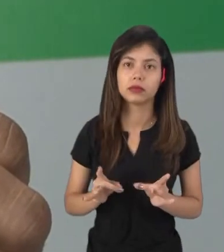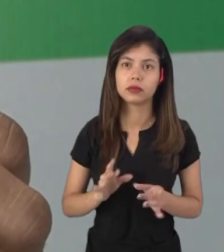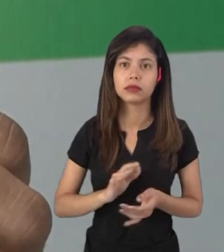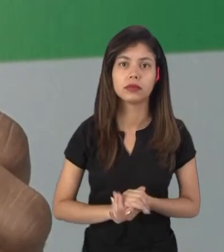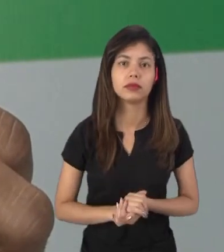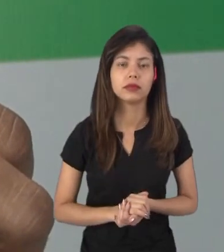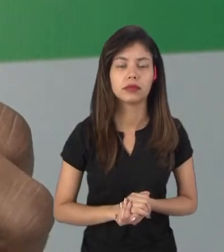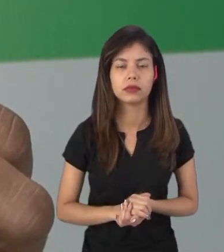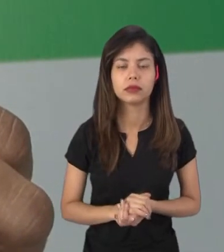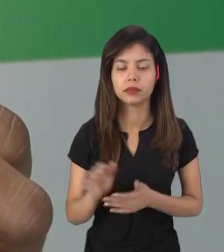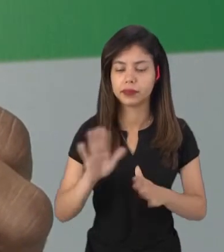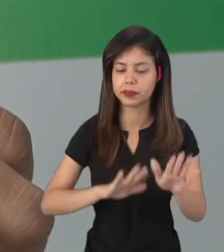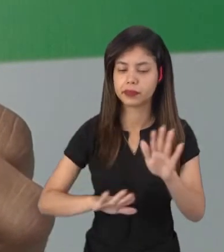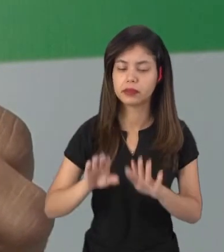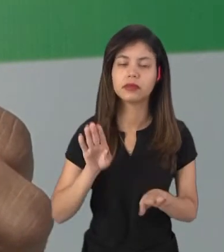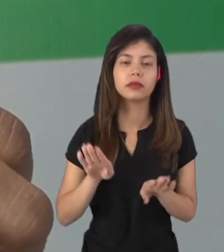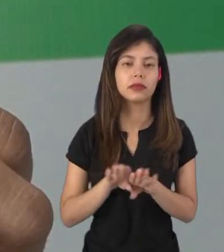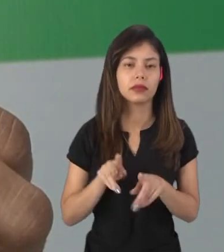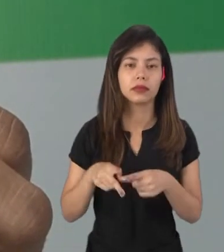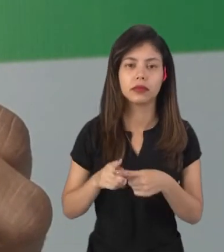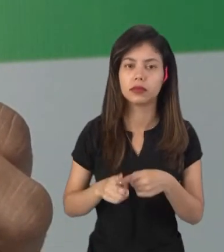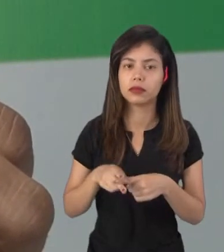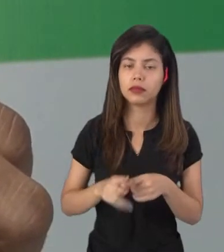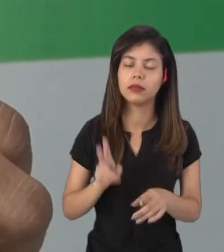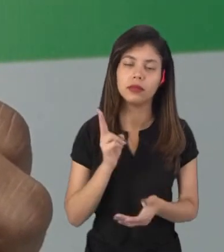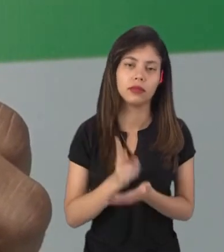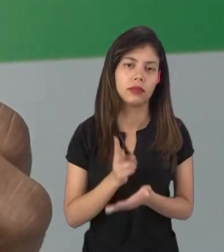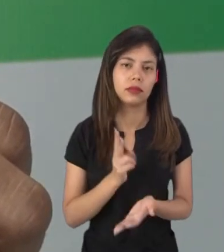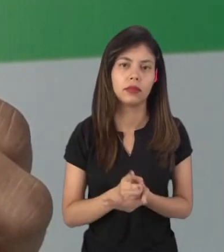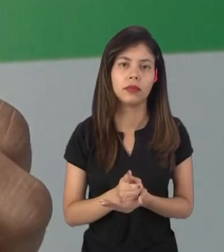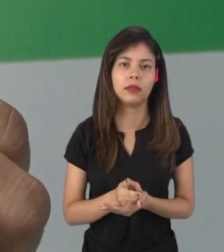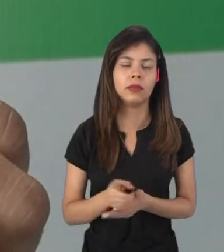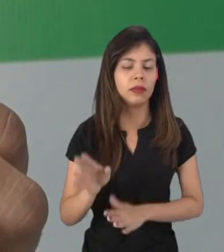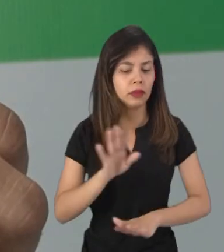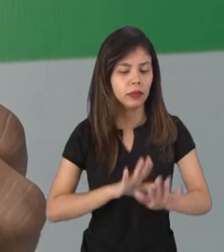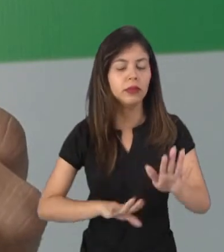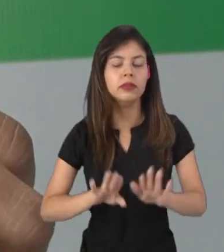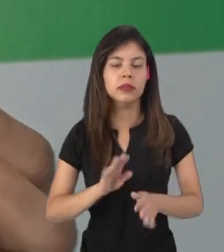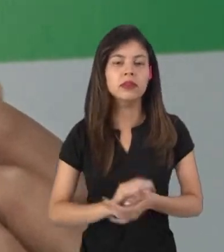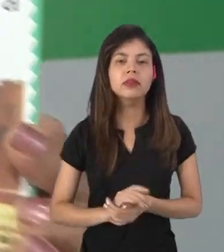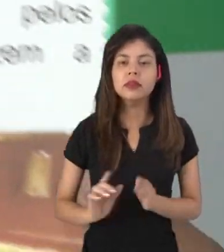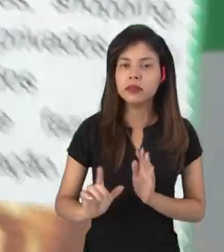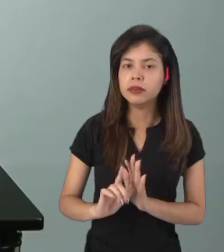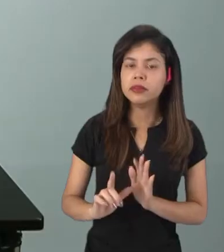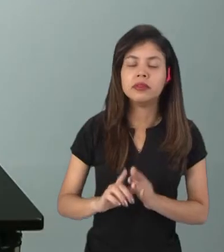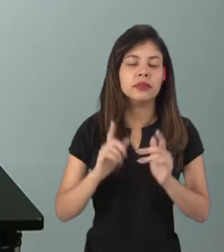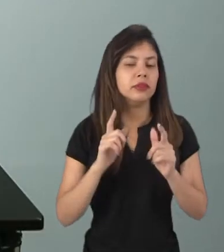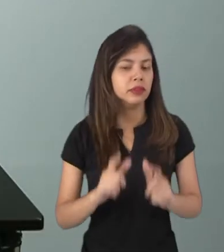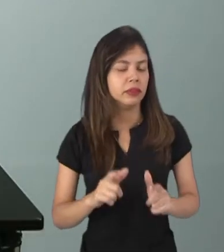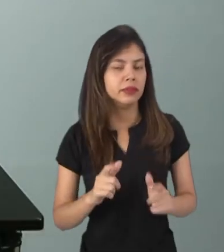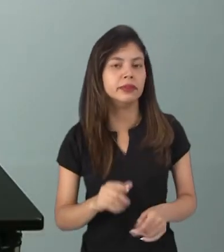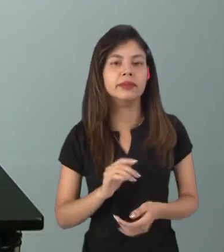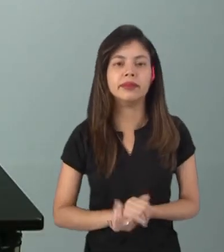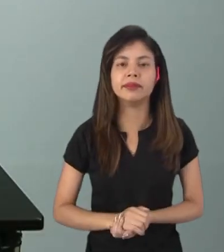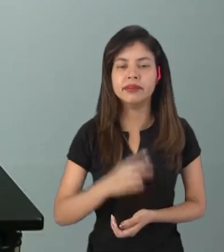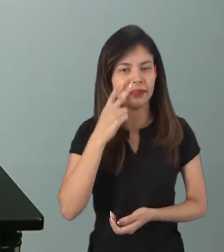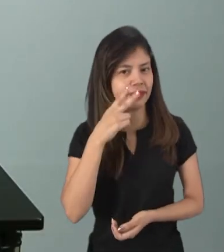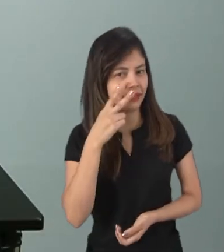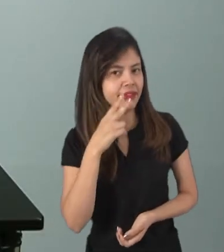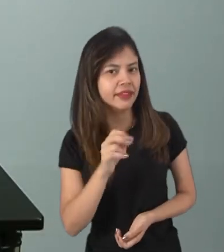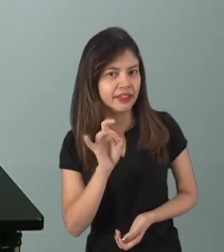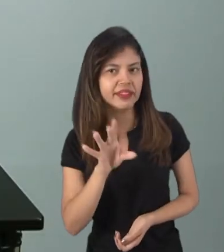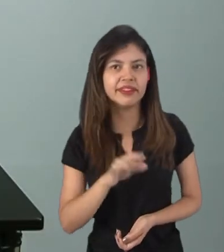Eles cuidam e fazem a manutenção para a sua preservação. Então, viram